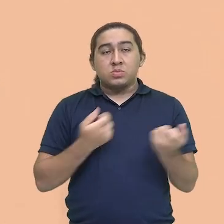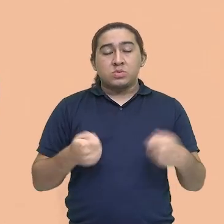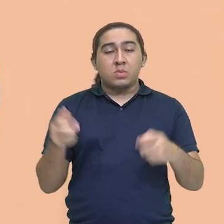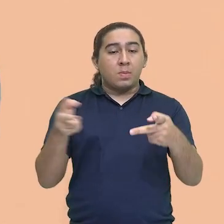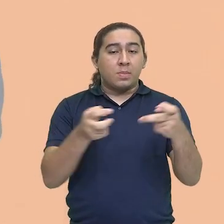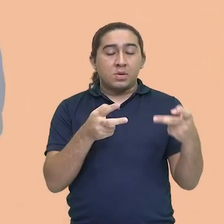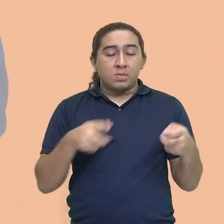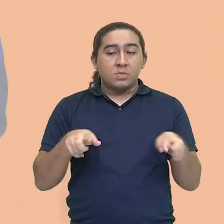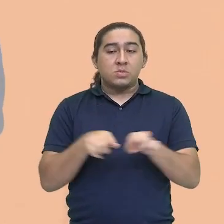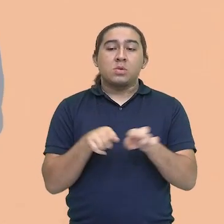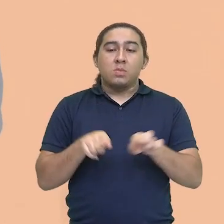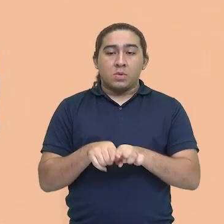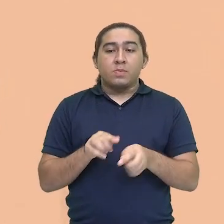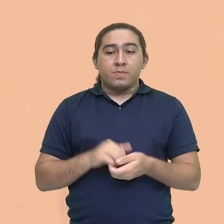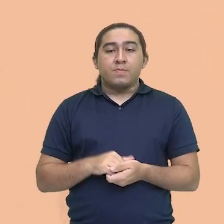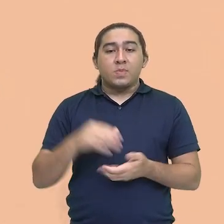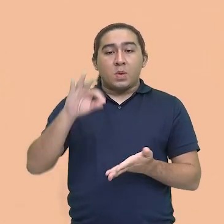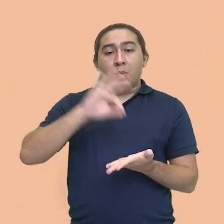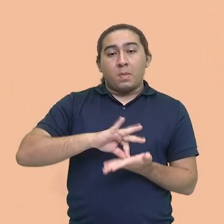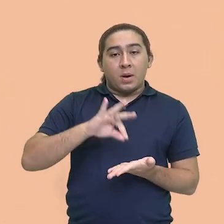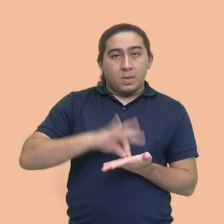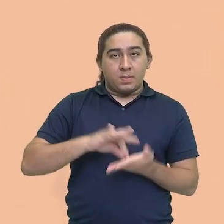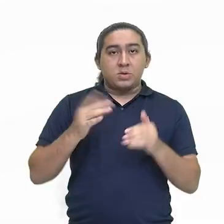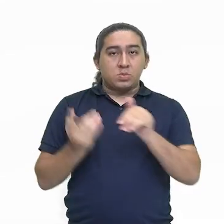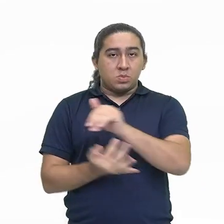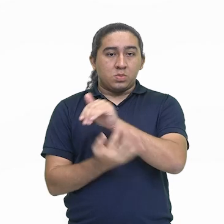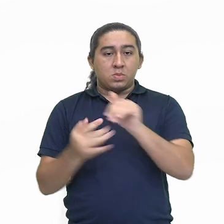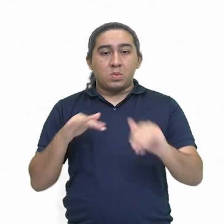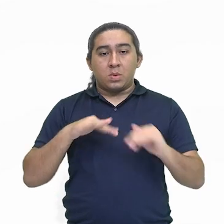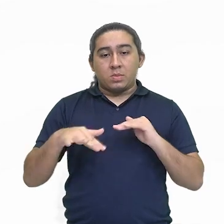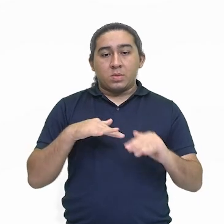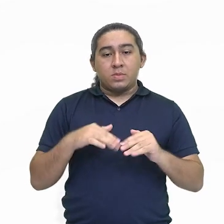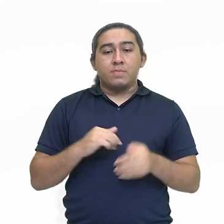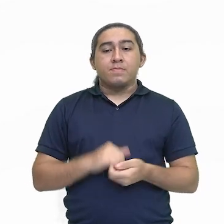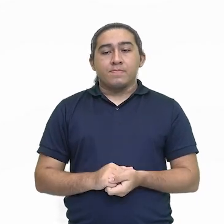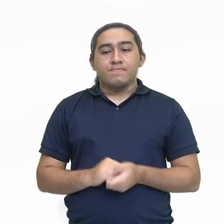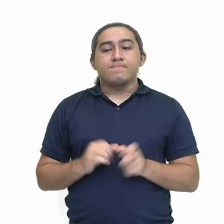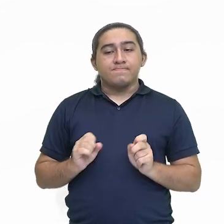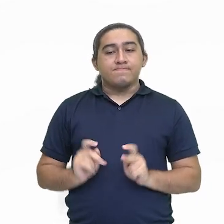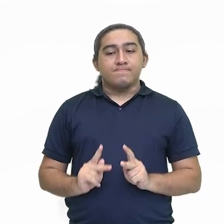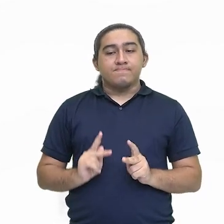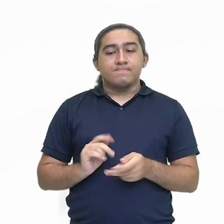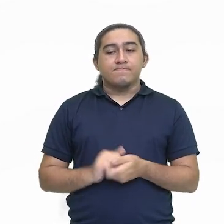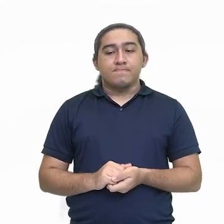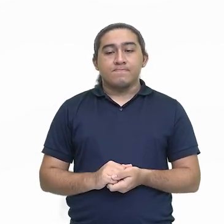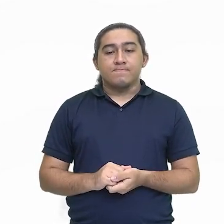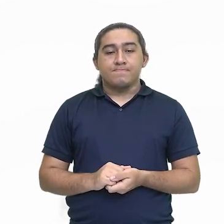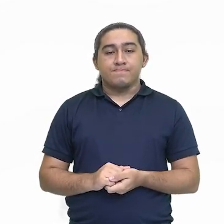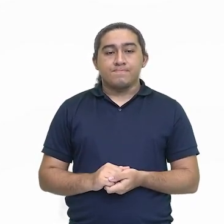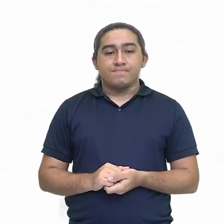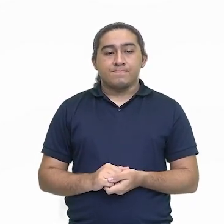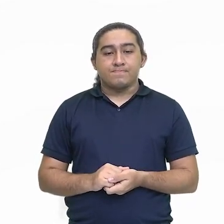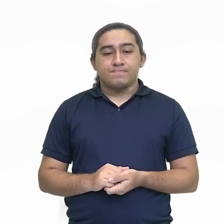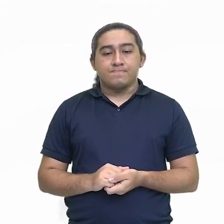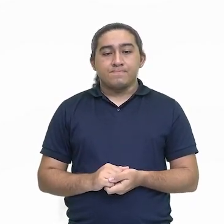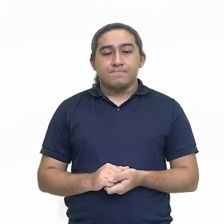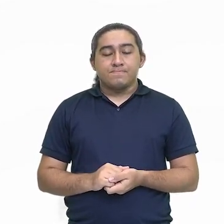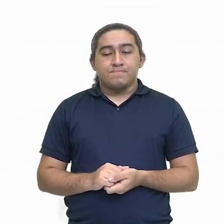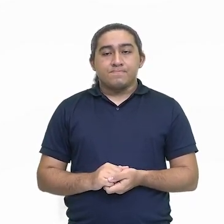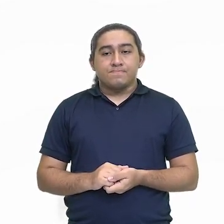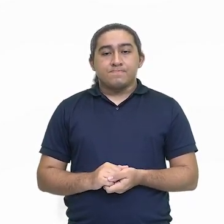perceber aí nesse mapinha de fluxos migratórios no mundo, tá bom? Então, a gente tem